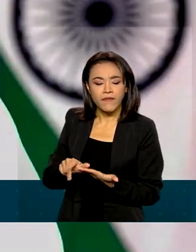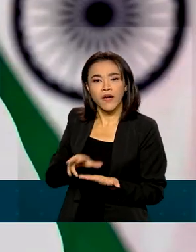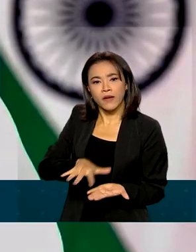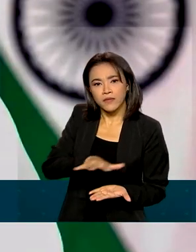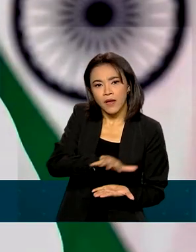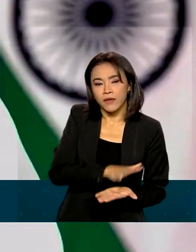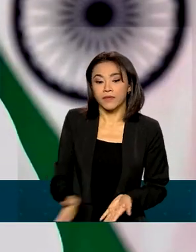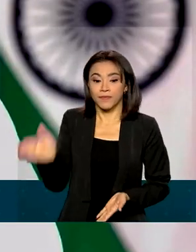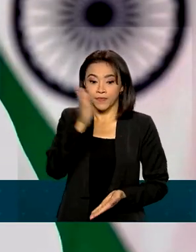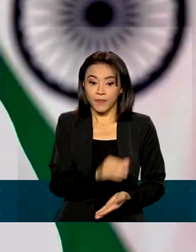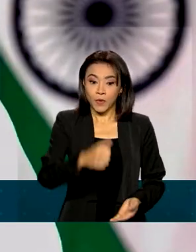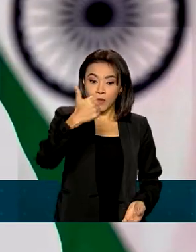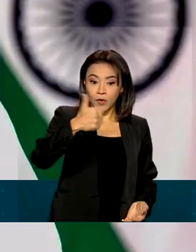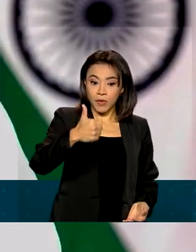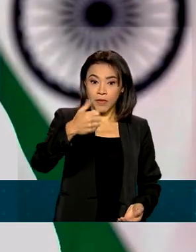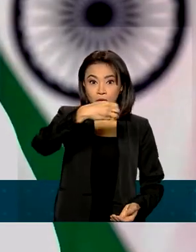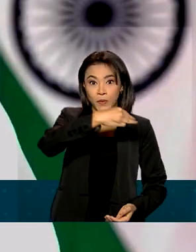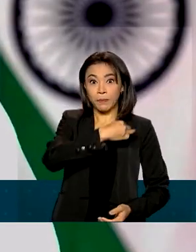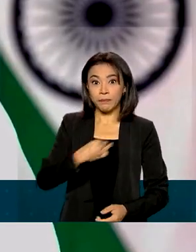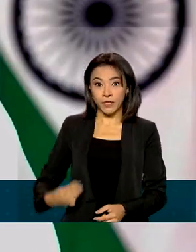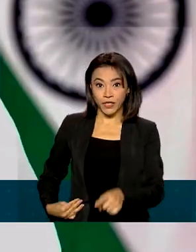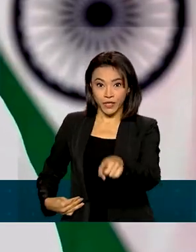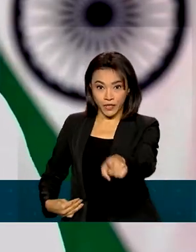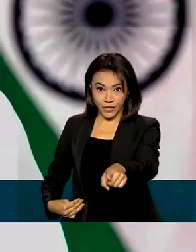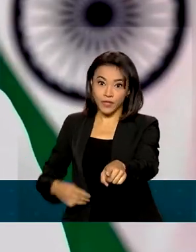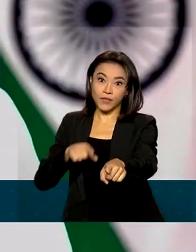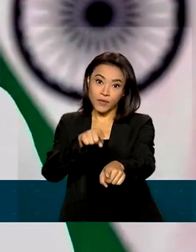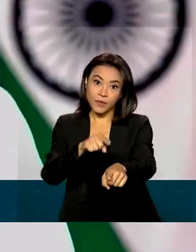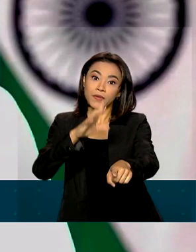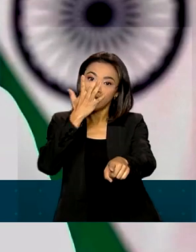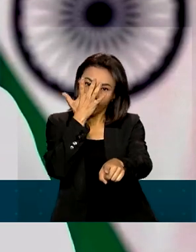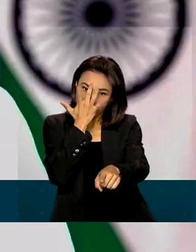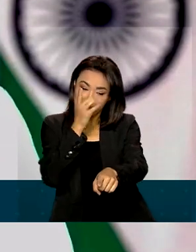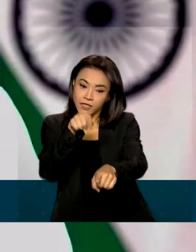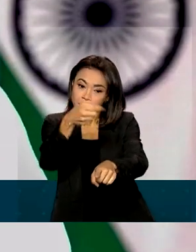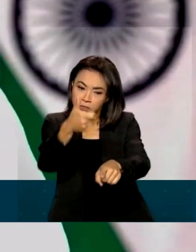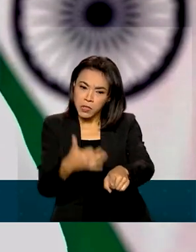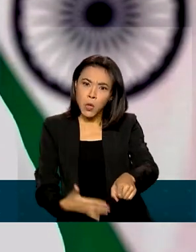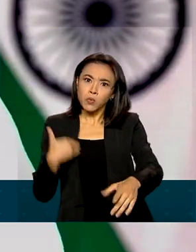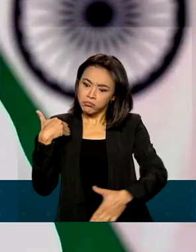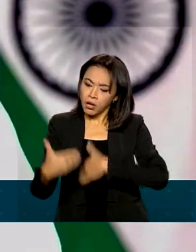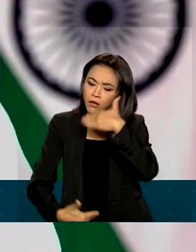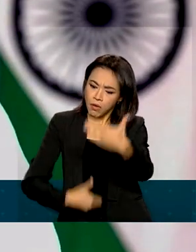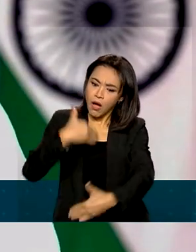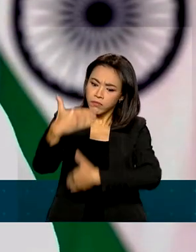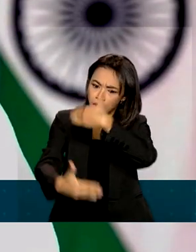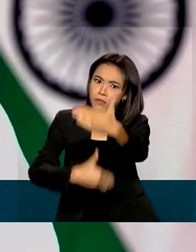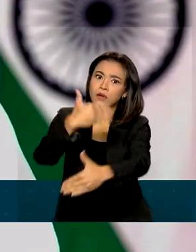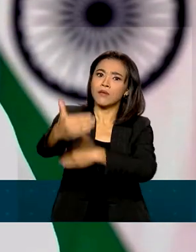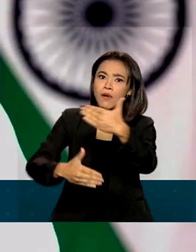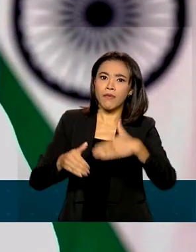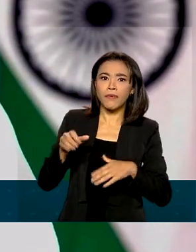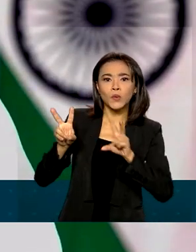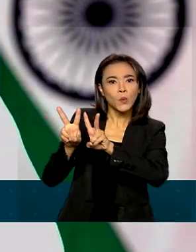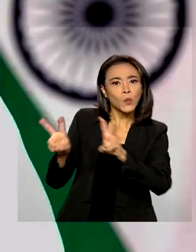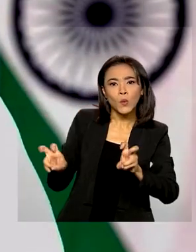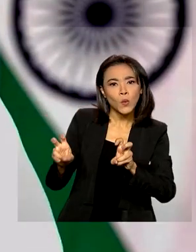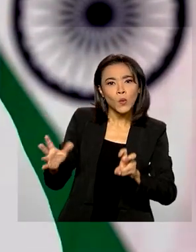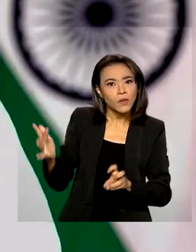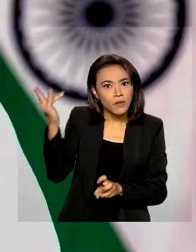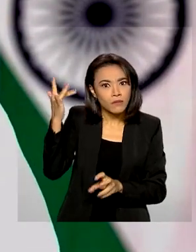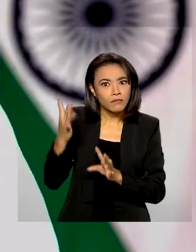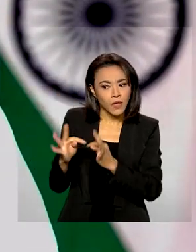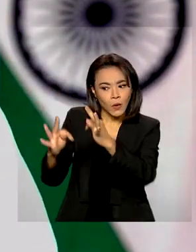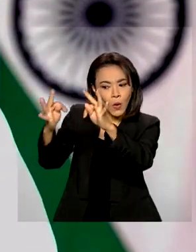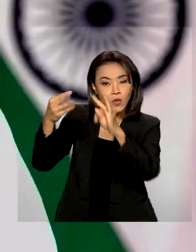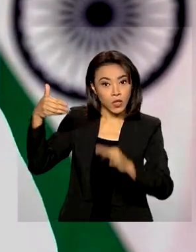Já o primeiro-ministro indiano, Narendra Modi, destacou o crescimento da Índia na área tecnológica e relatou que o país